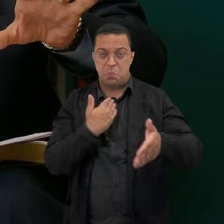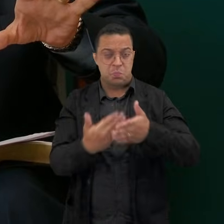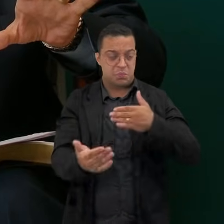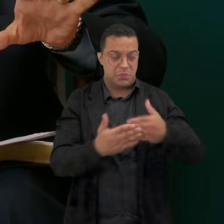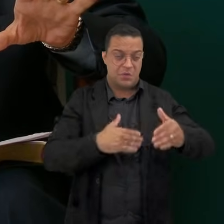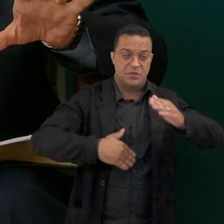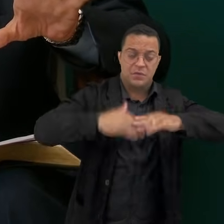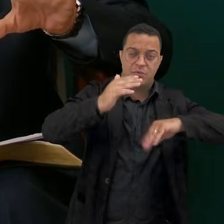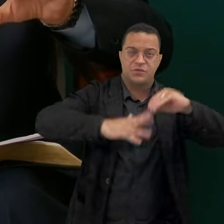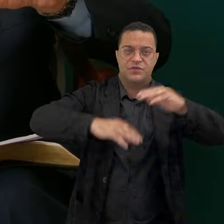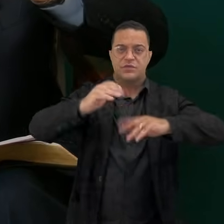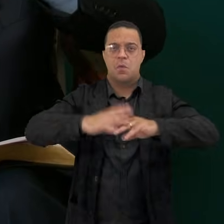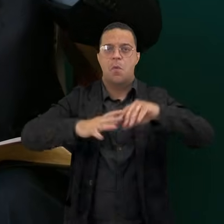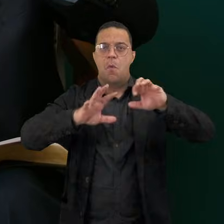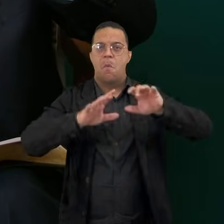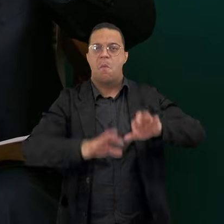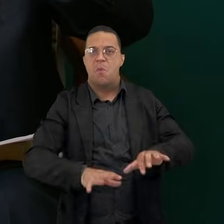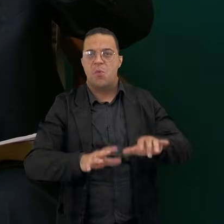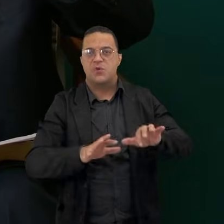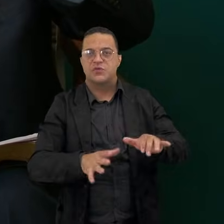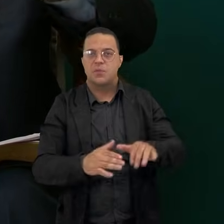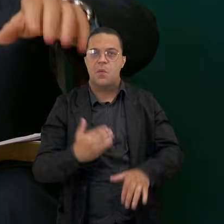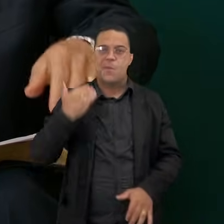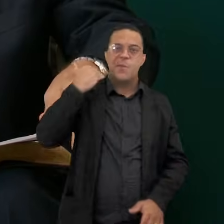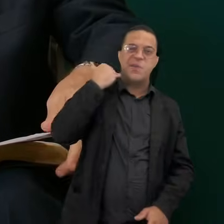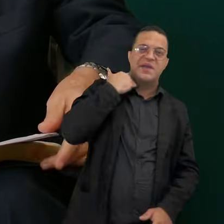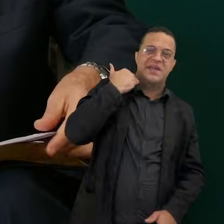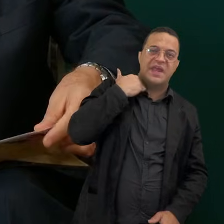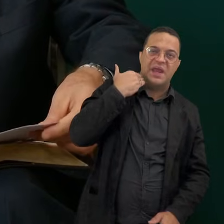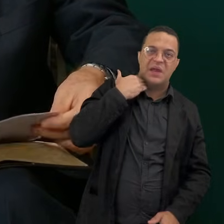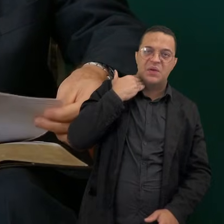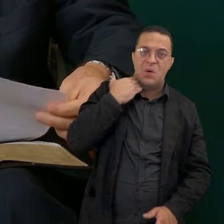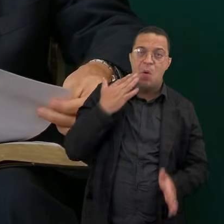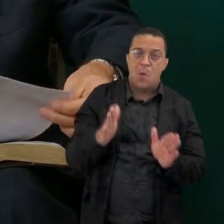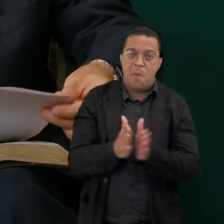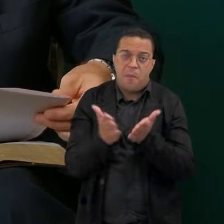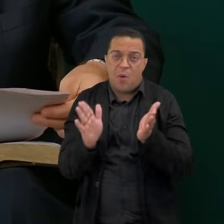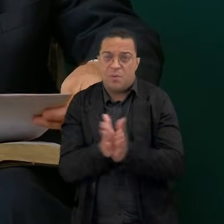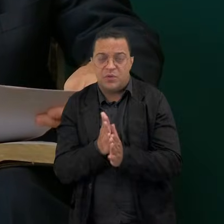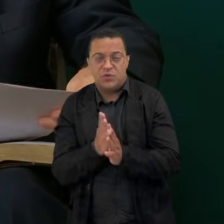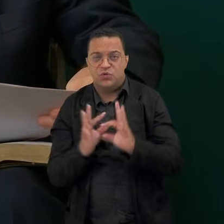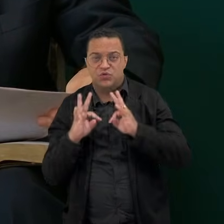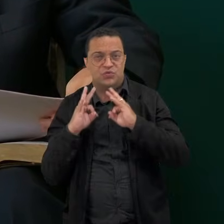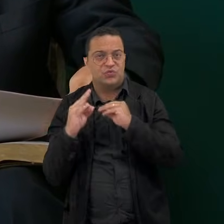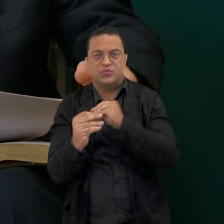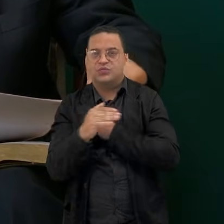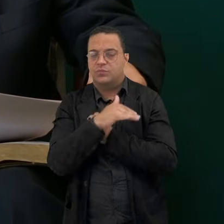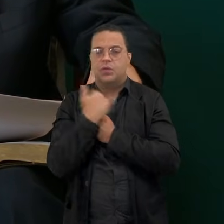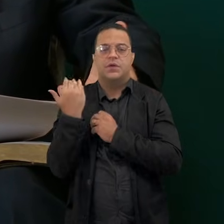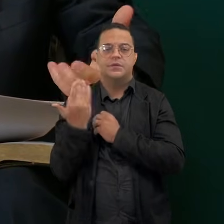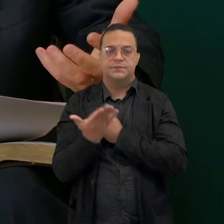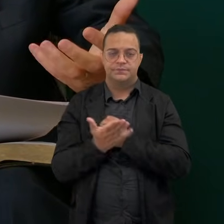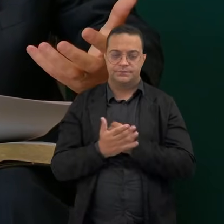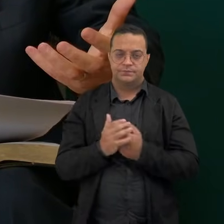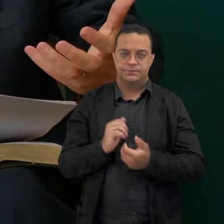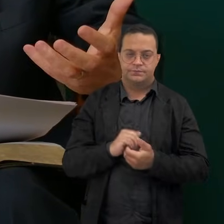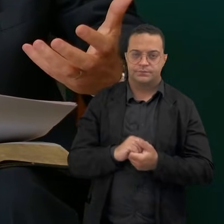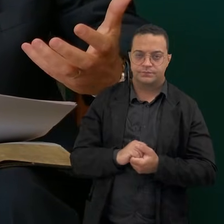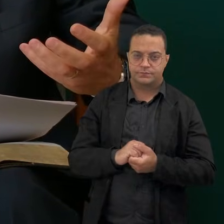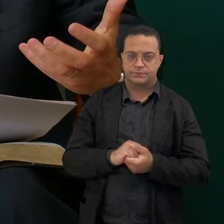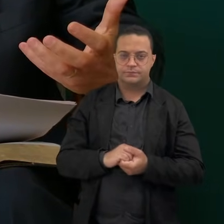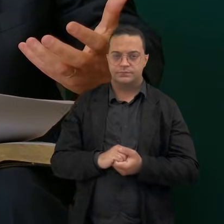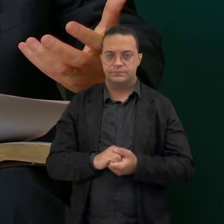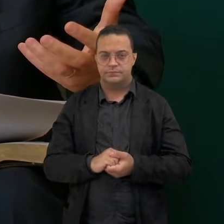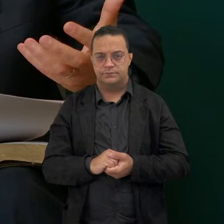era judeu, ele estava sujeito a uma condenação. Então, aquele